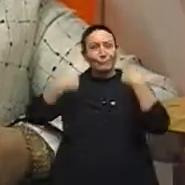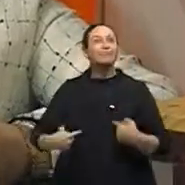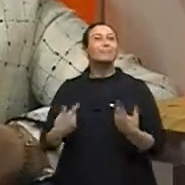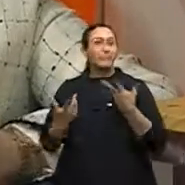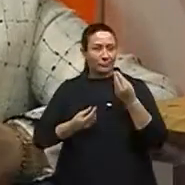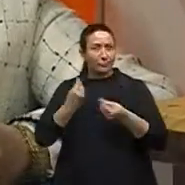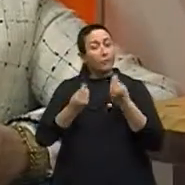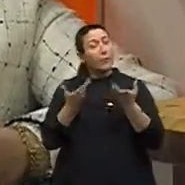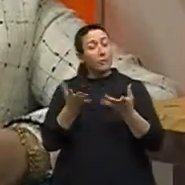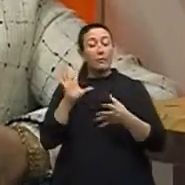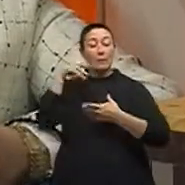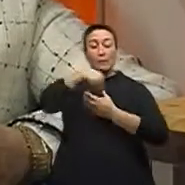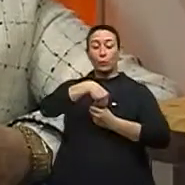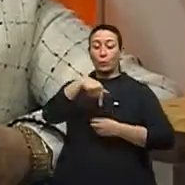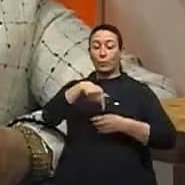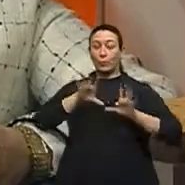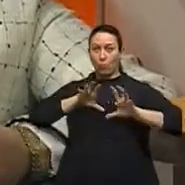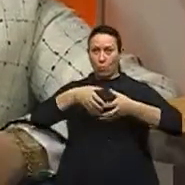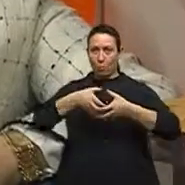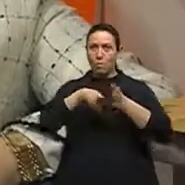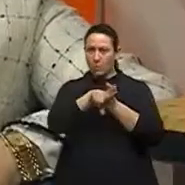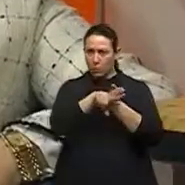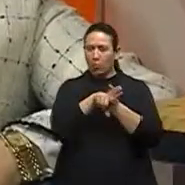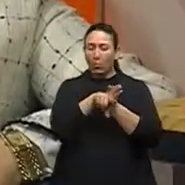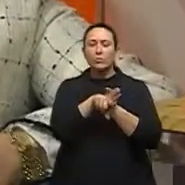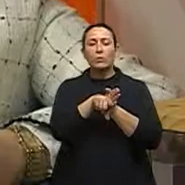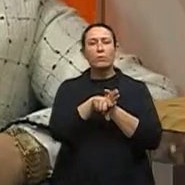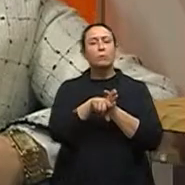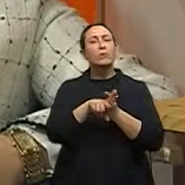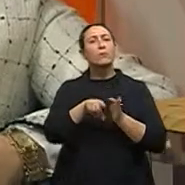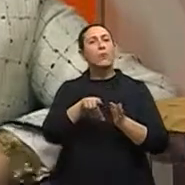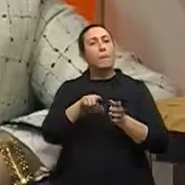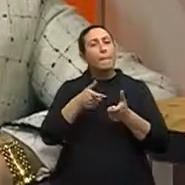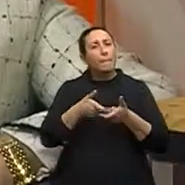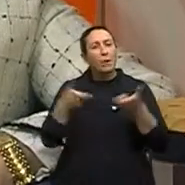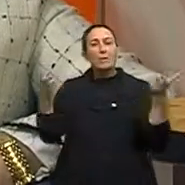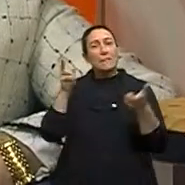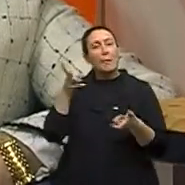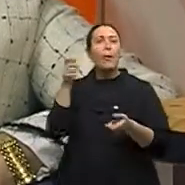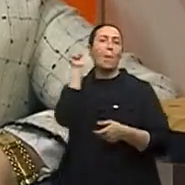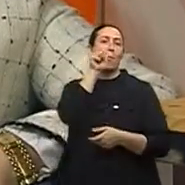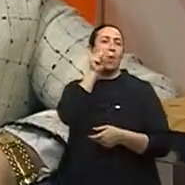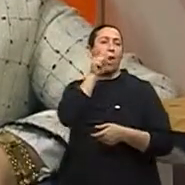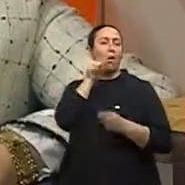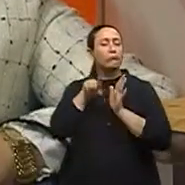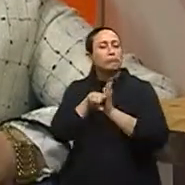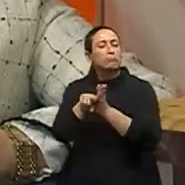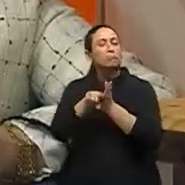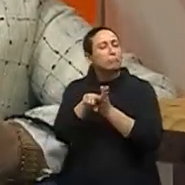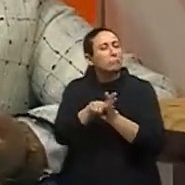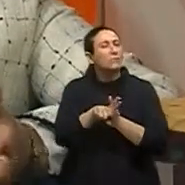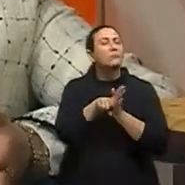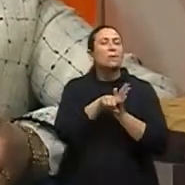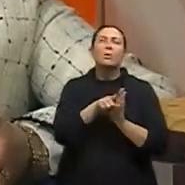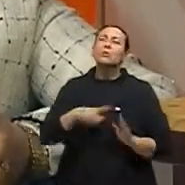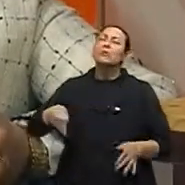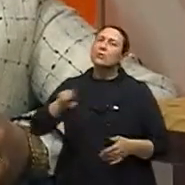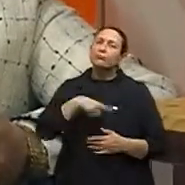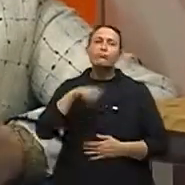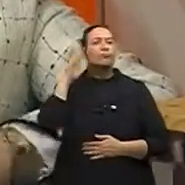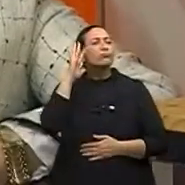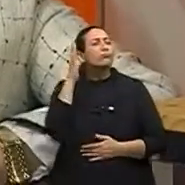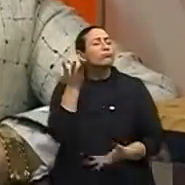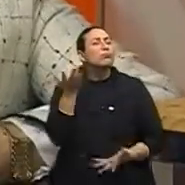Psicologia quem busca e mesmo o médico são as mulheres e isso nos vinha inquietando o que poderíamos